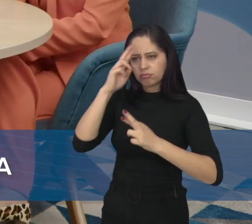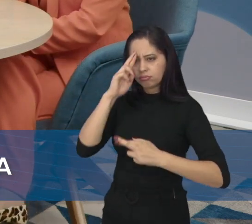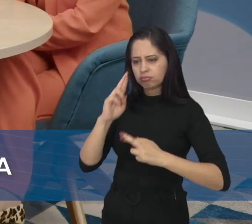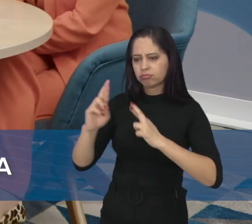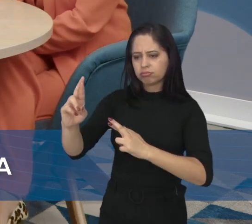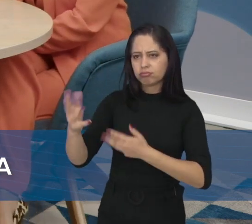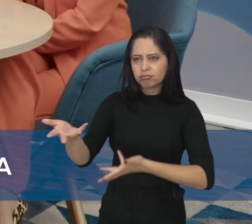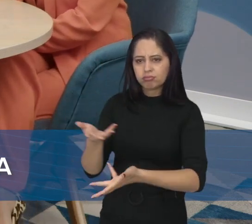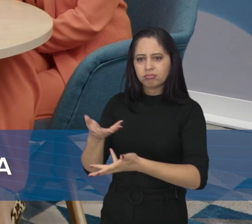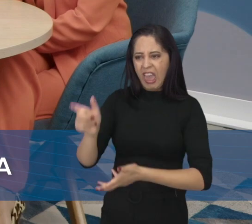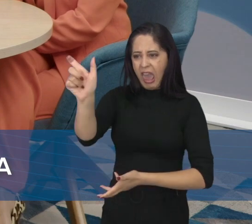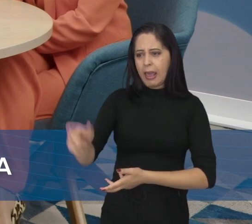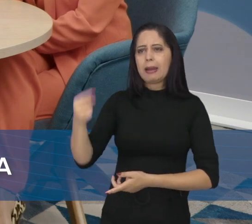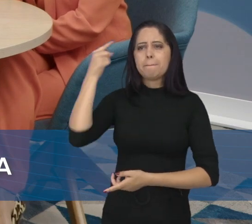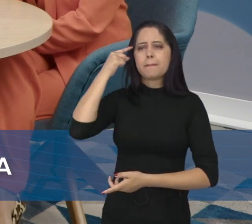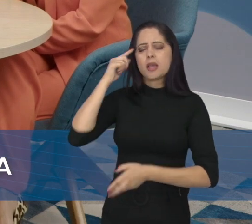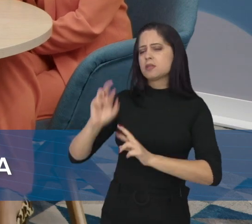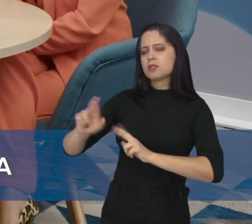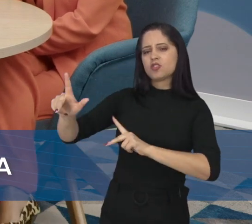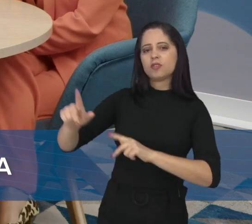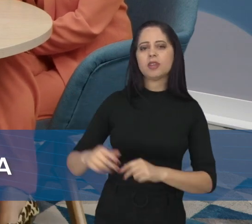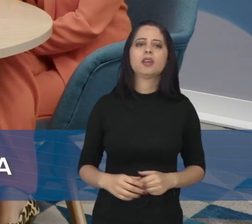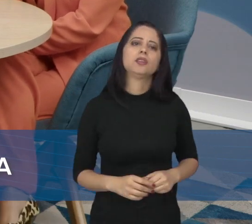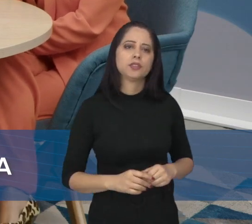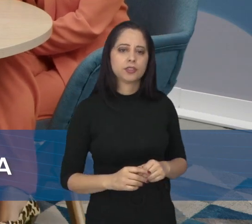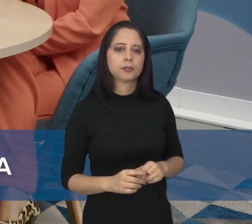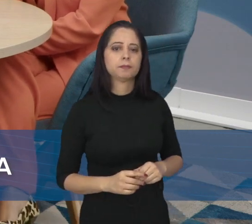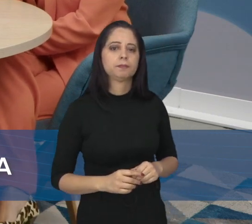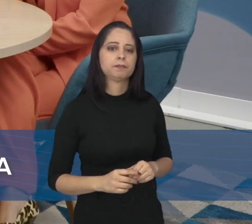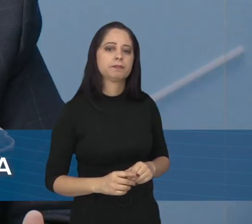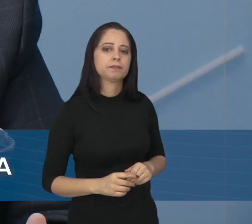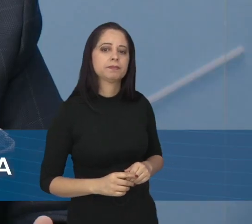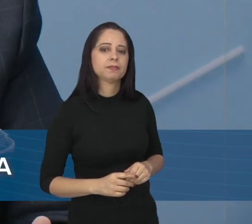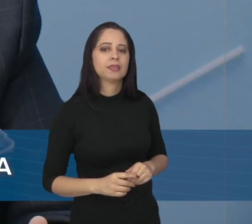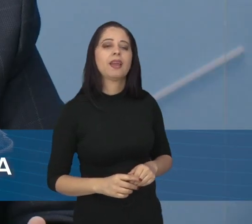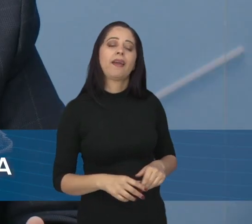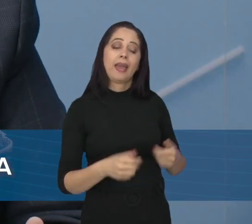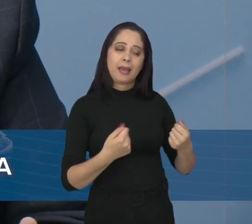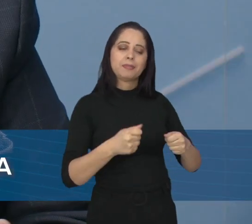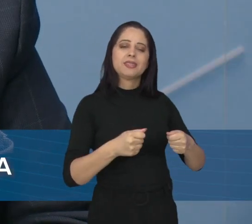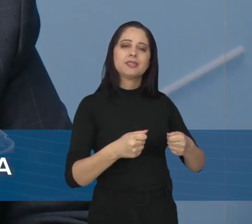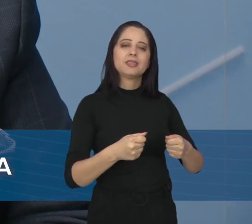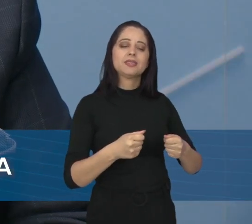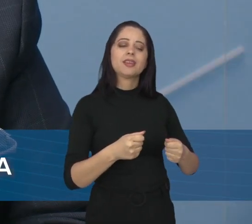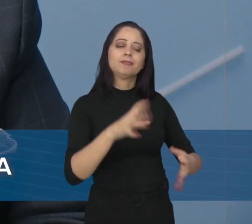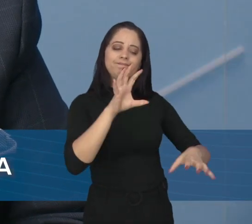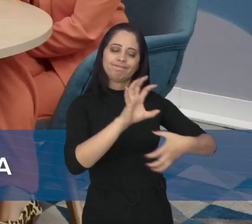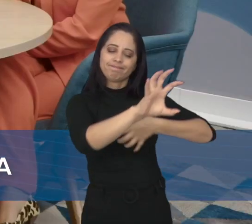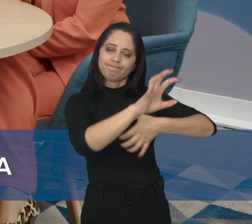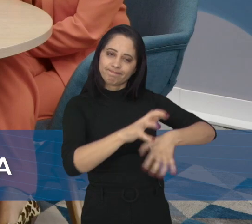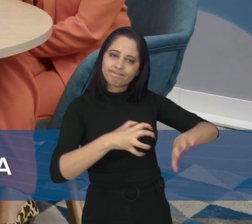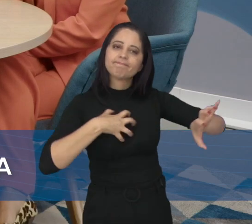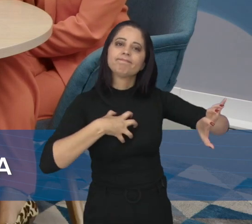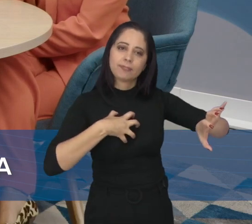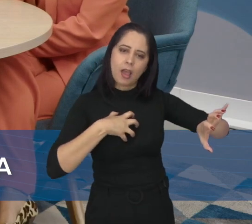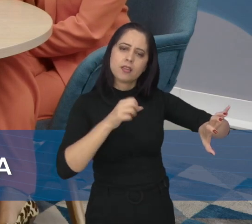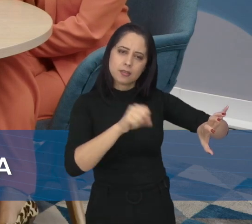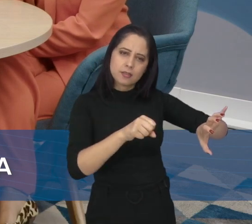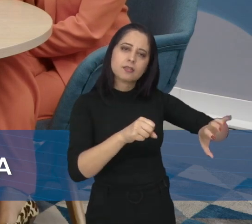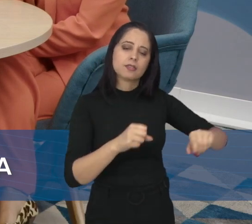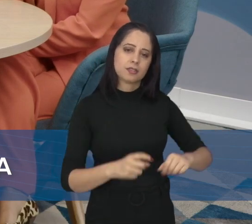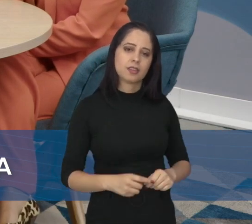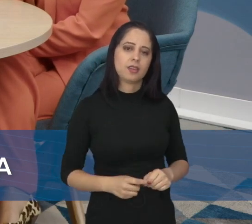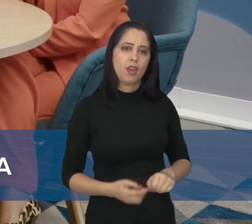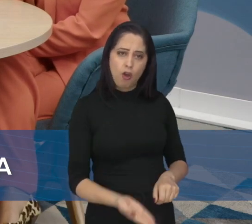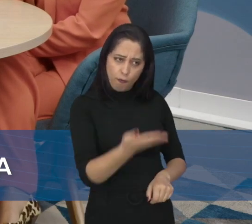respeitar e proteger, né? Eu penso que falte um pouco de entendimento do lugar do outro também, né? Pode ser, com certeza. aquilo que